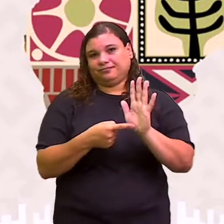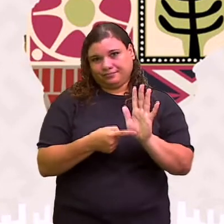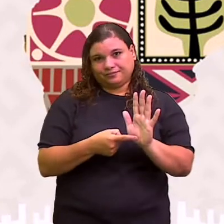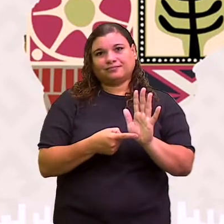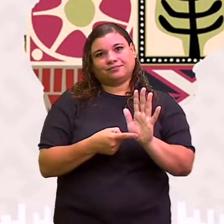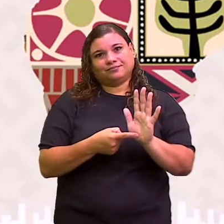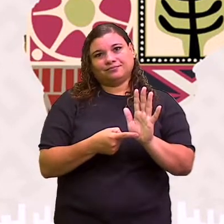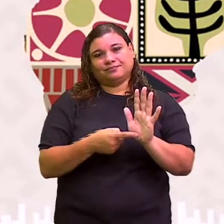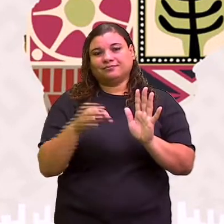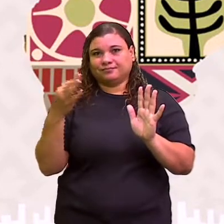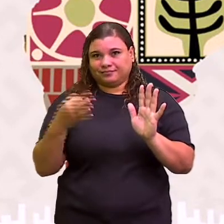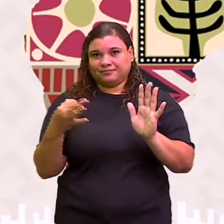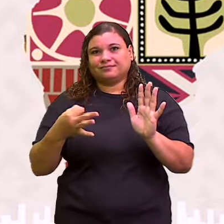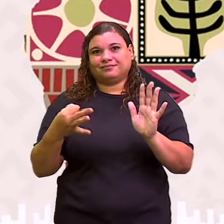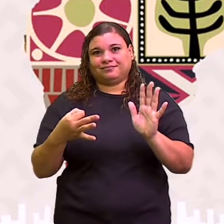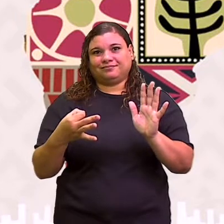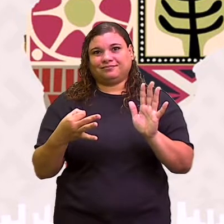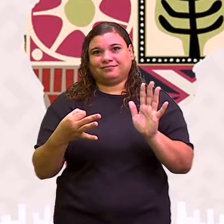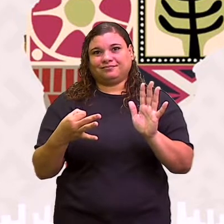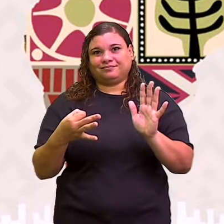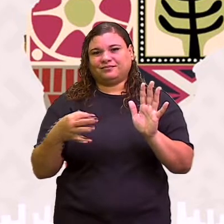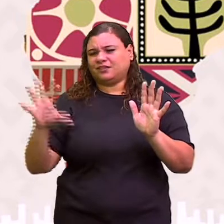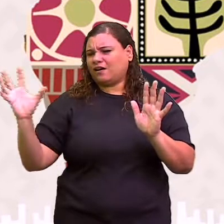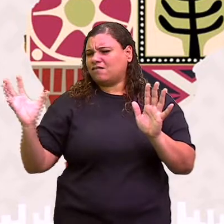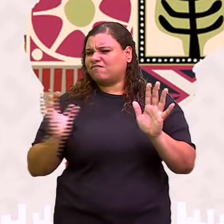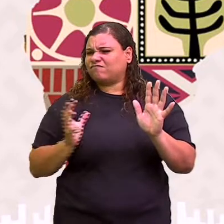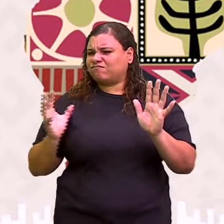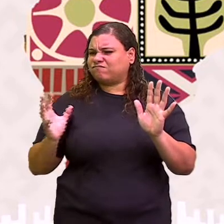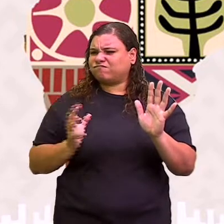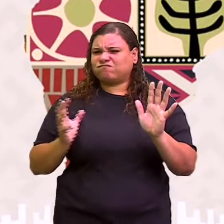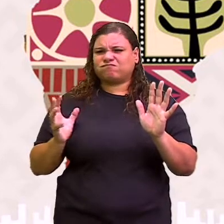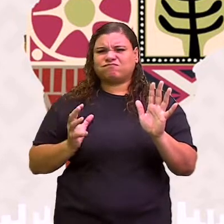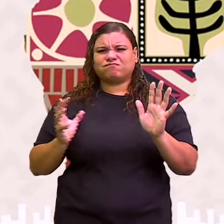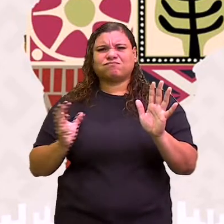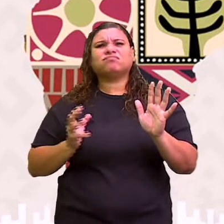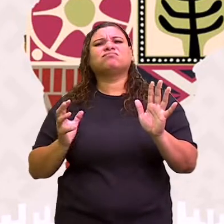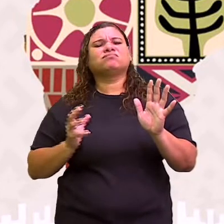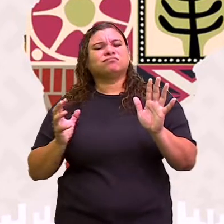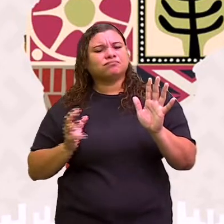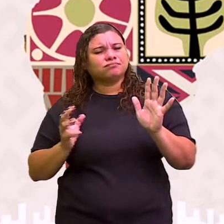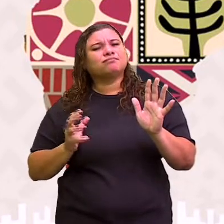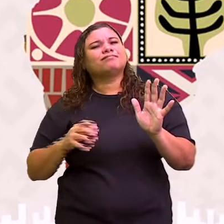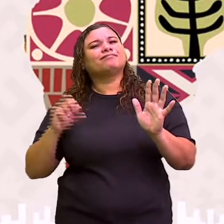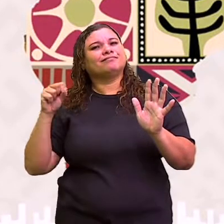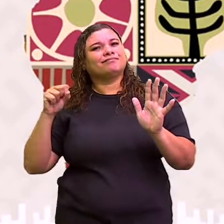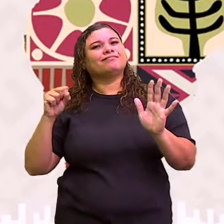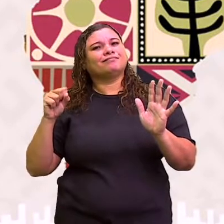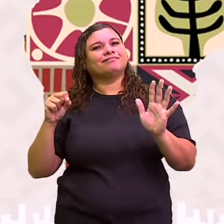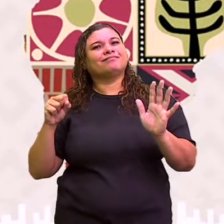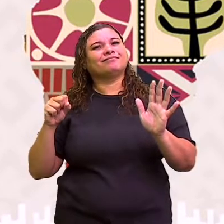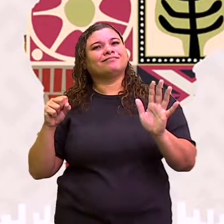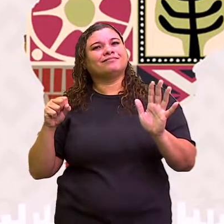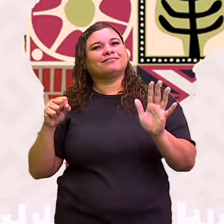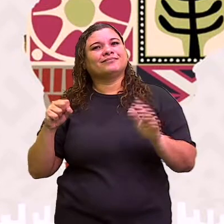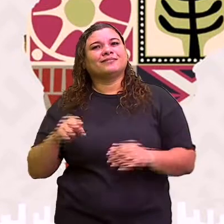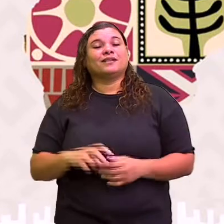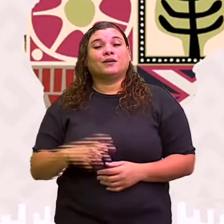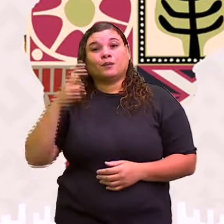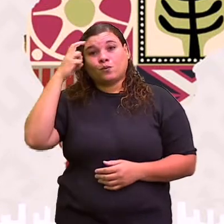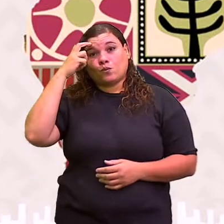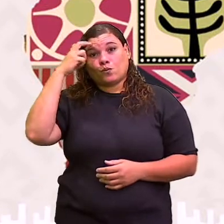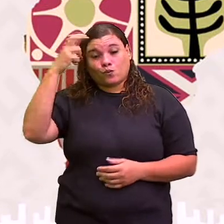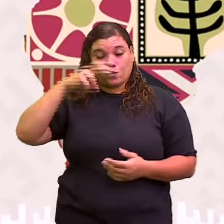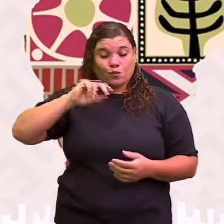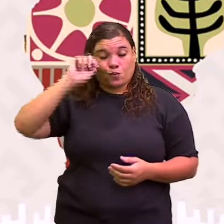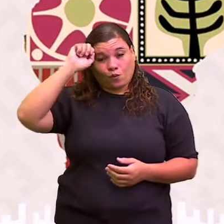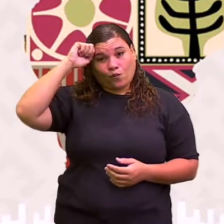exatamente isso. A riqueza da cultura do continente africano. E nessa aula